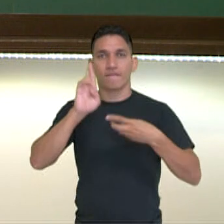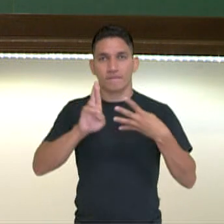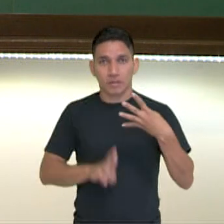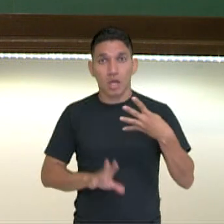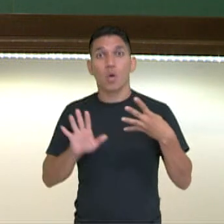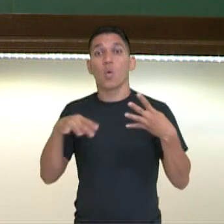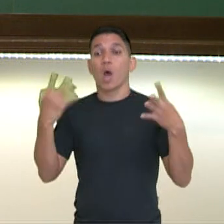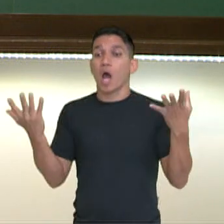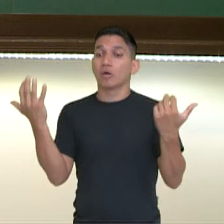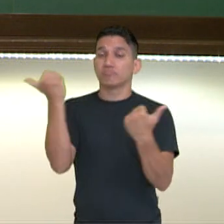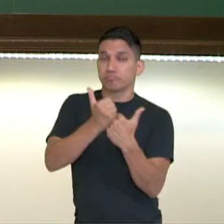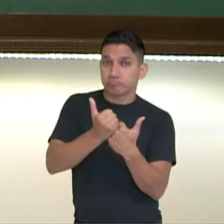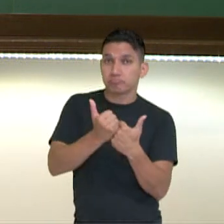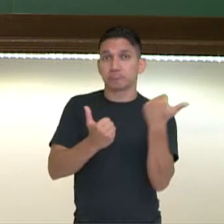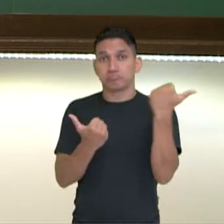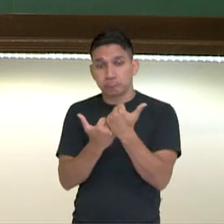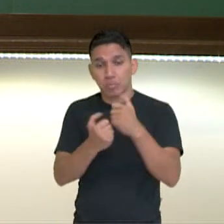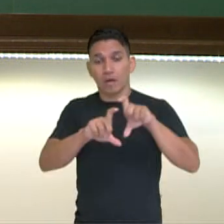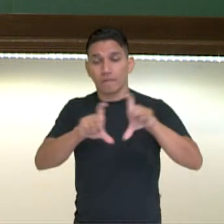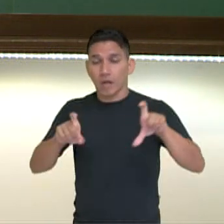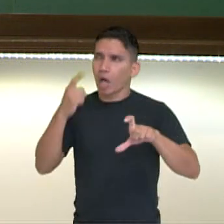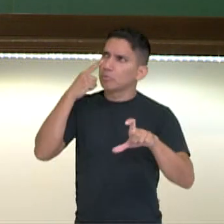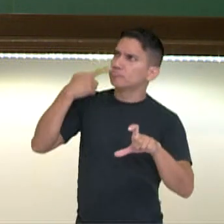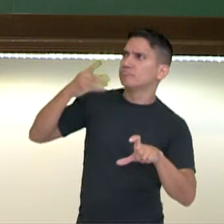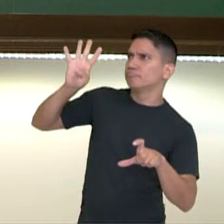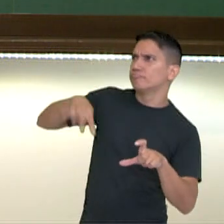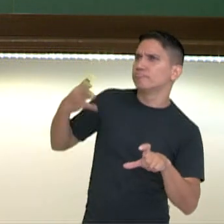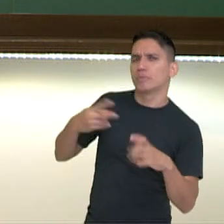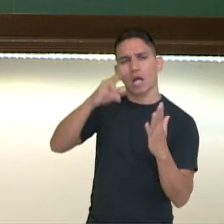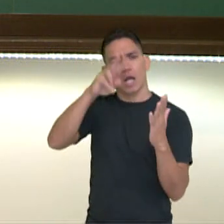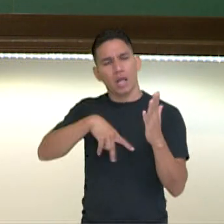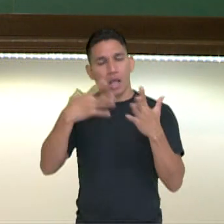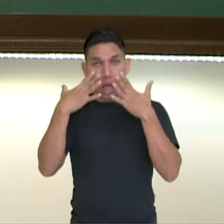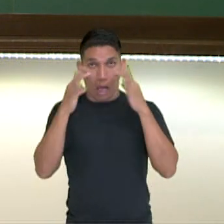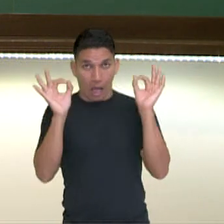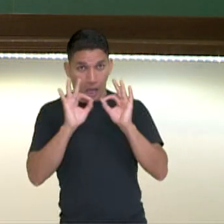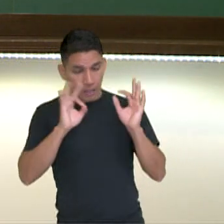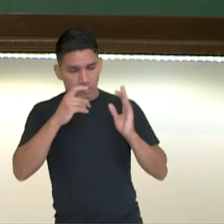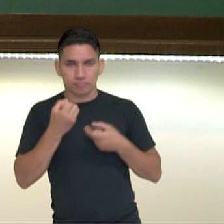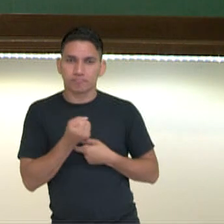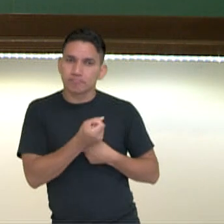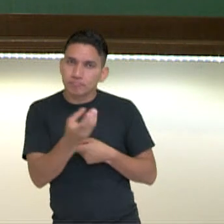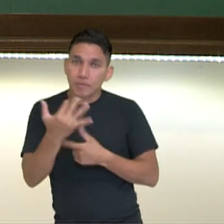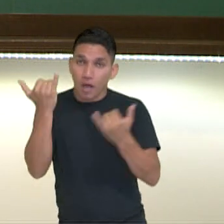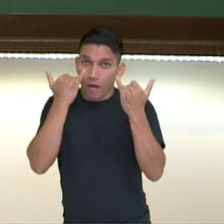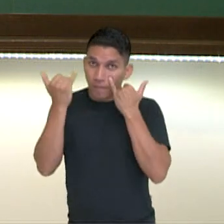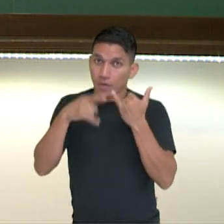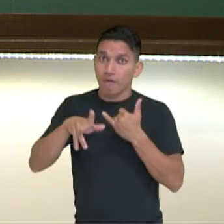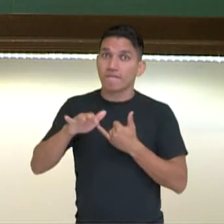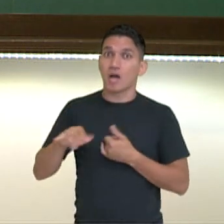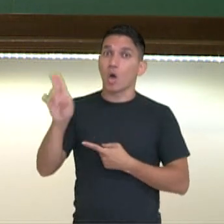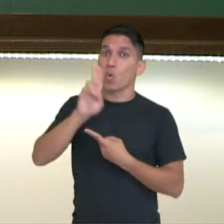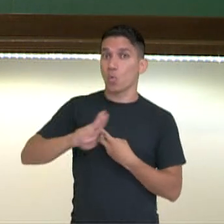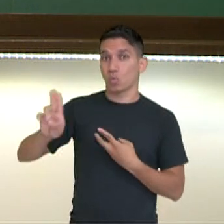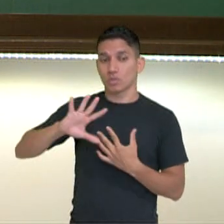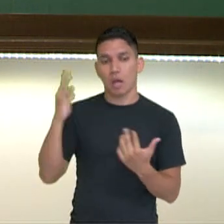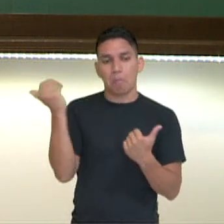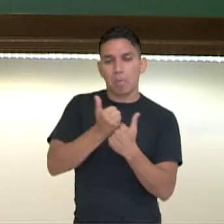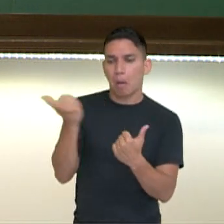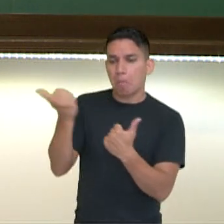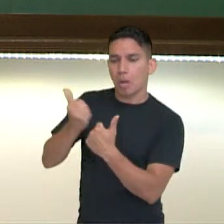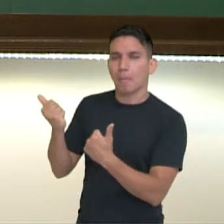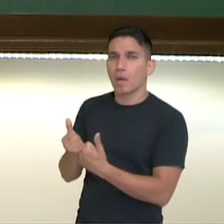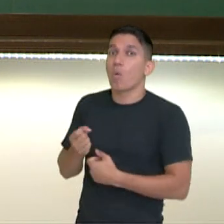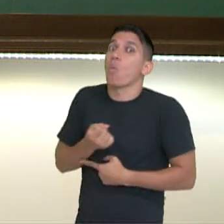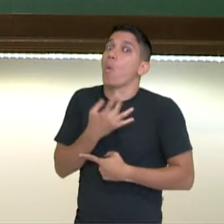É a aplicação da fórmula, olhando essa questão que foi dado, esse valor que você vai utilizar, você vai ver qual deles vai